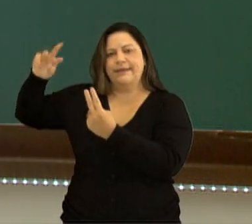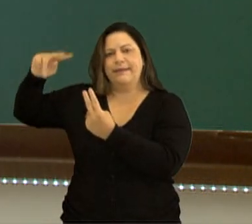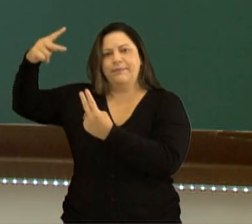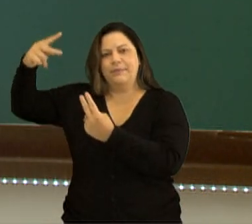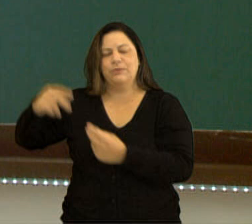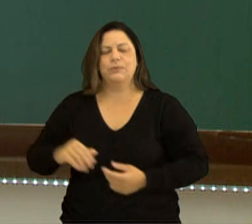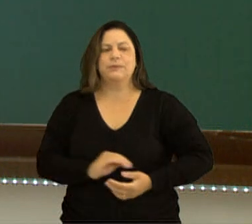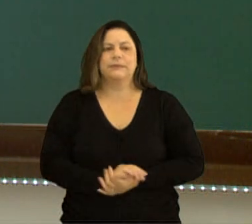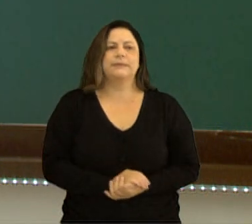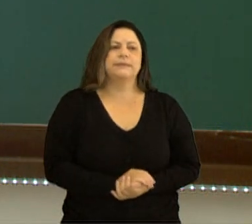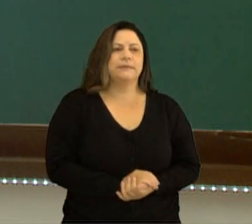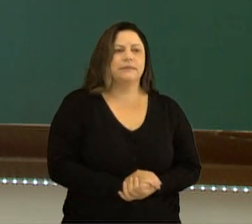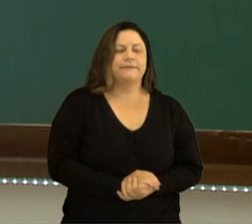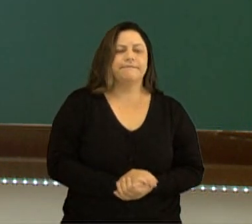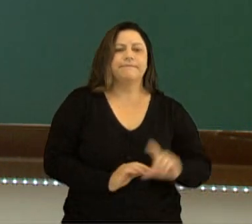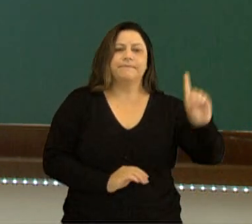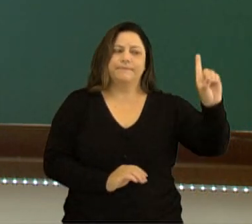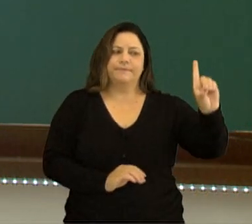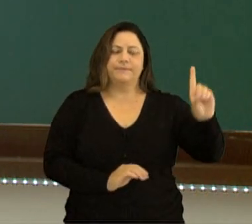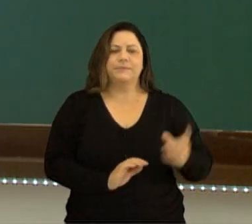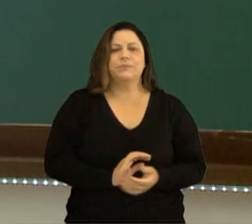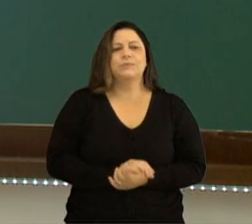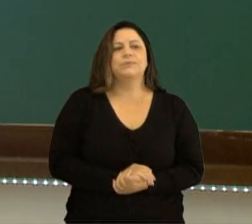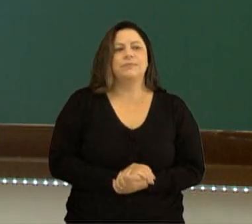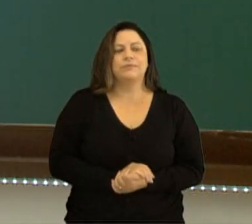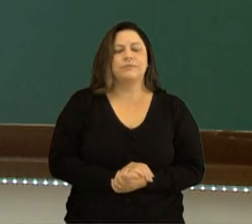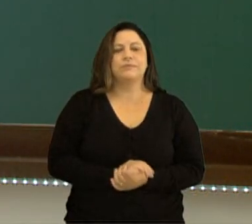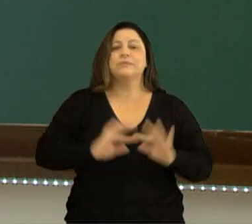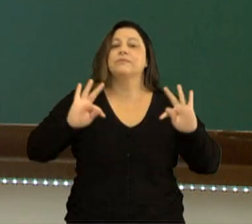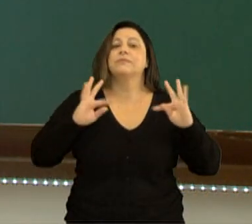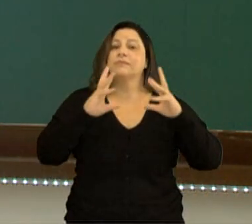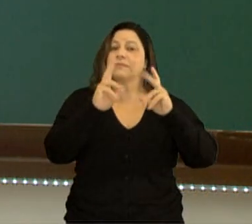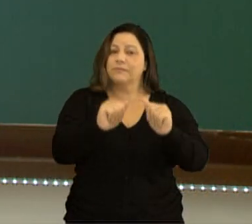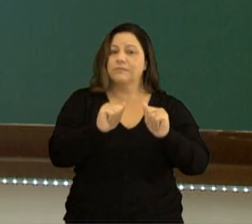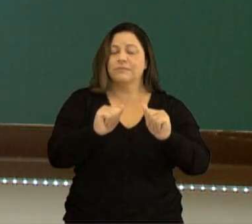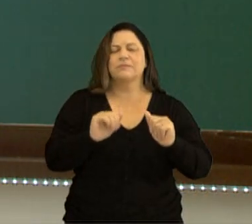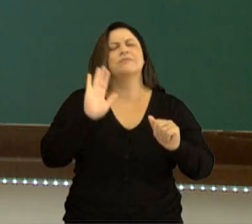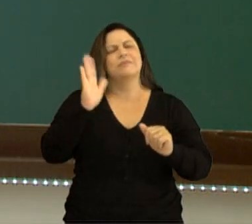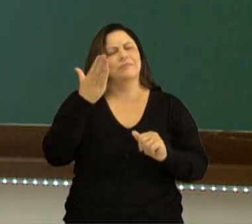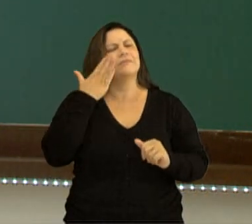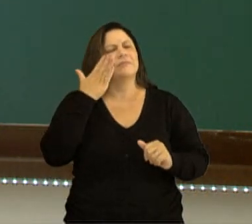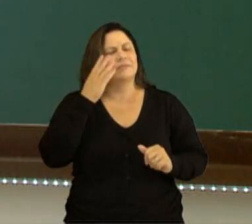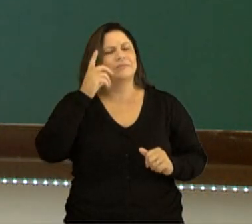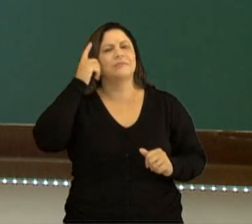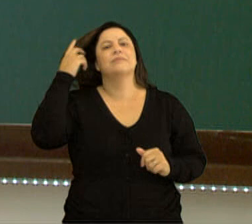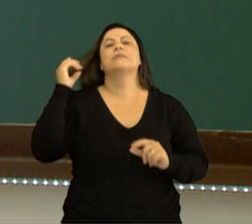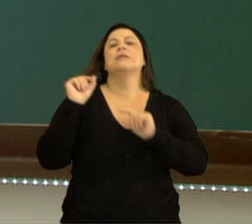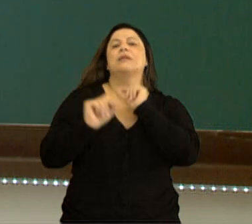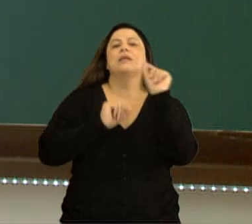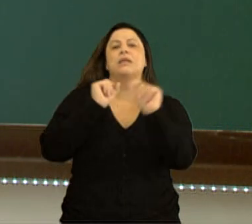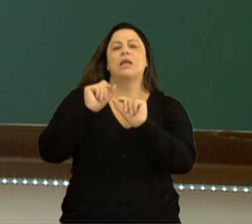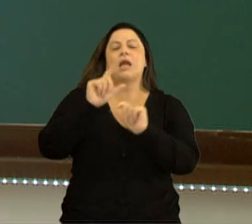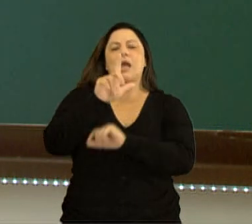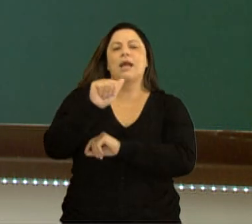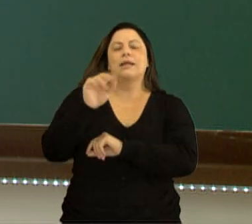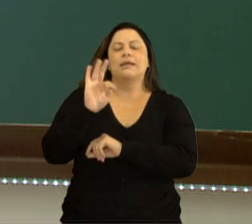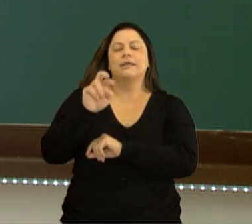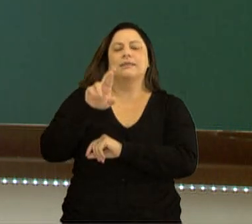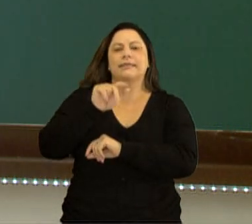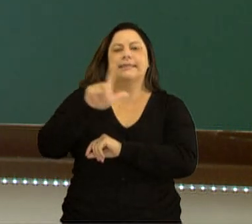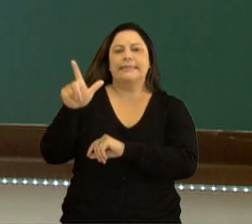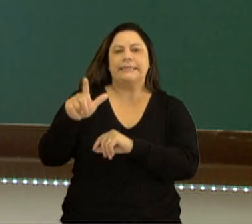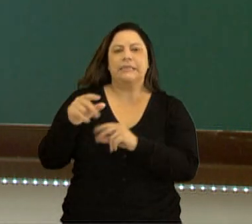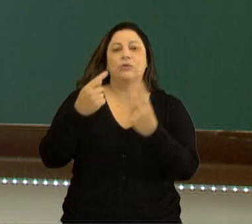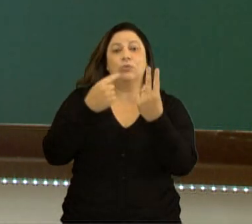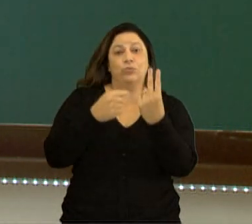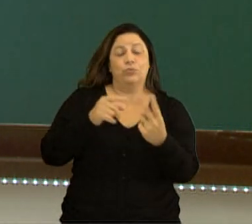alternativa anterior. Na letra D, a área total. A área total a gente já sabe que é a área lateral mais 2